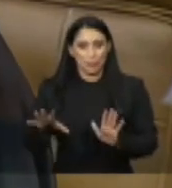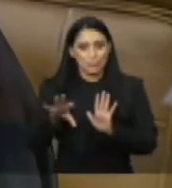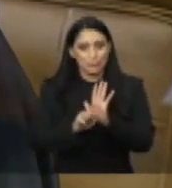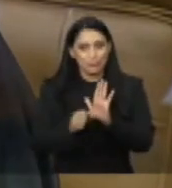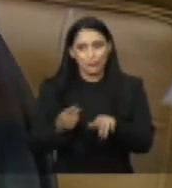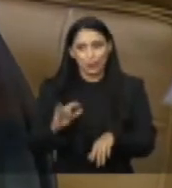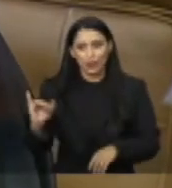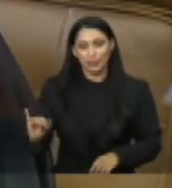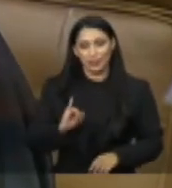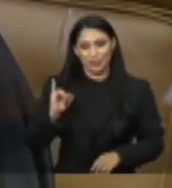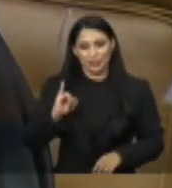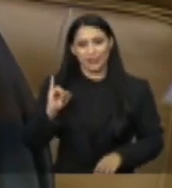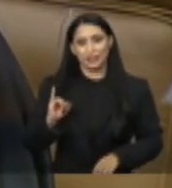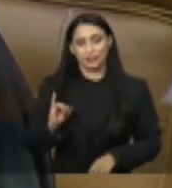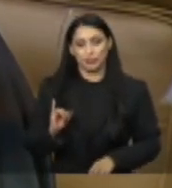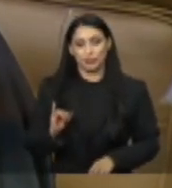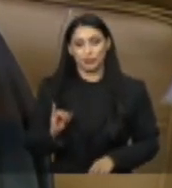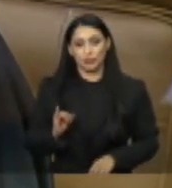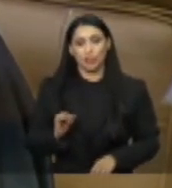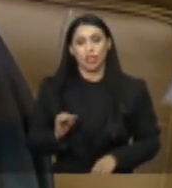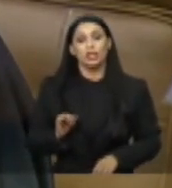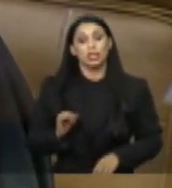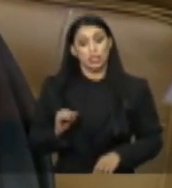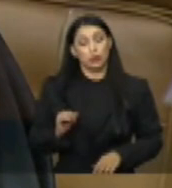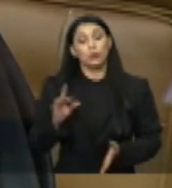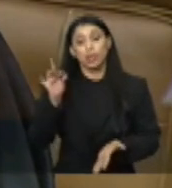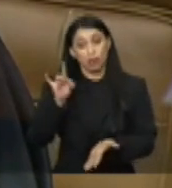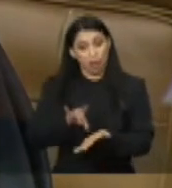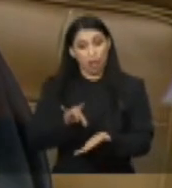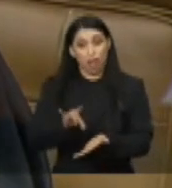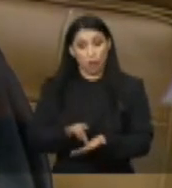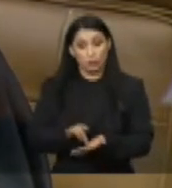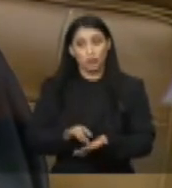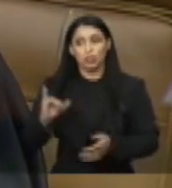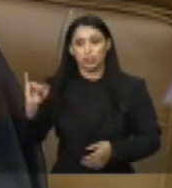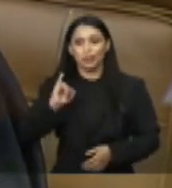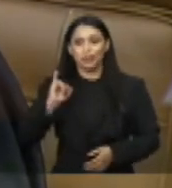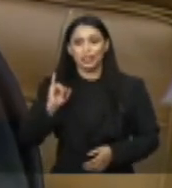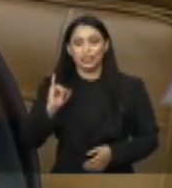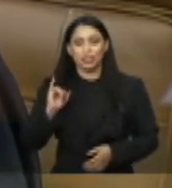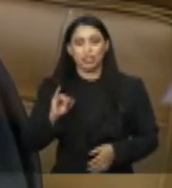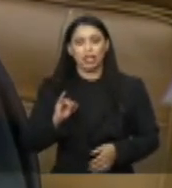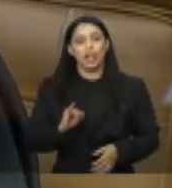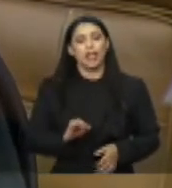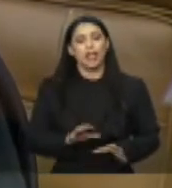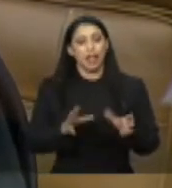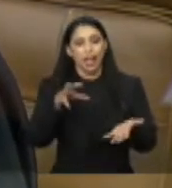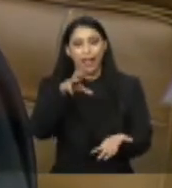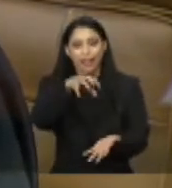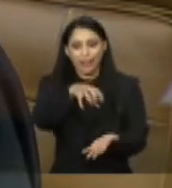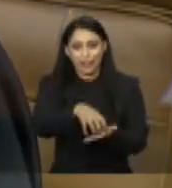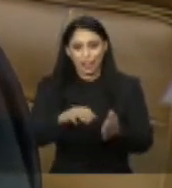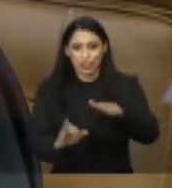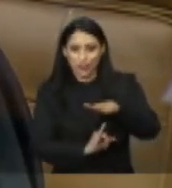meu juízo, realça o que realmente importa, que é a instituição Supremo Tribunal